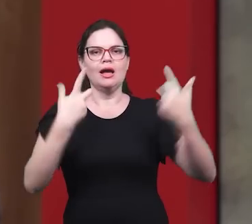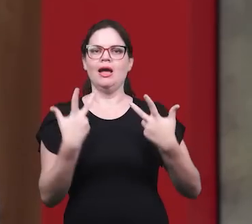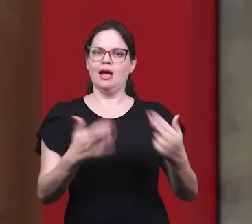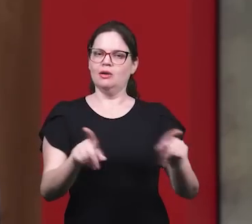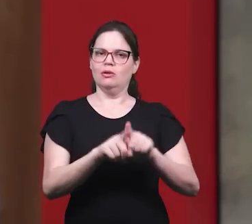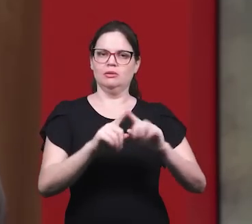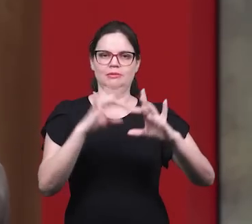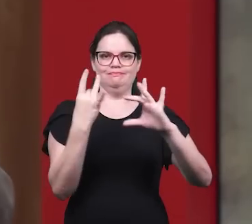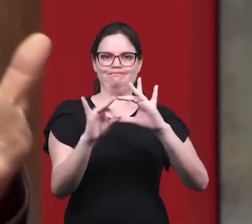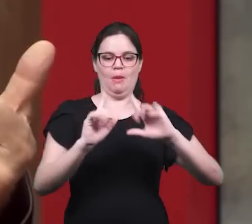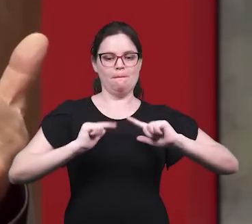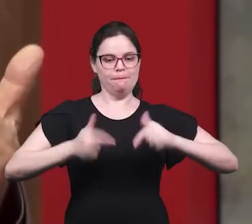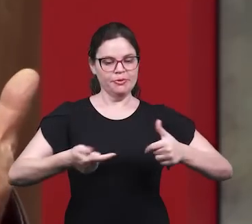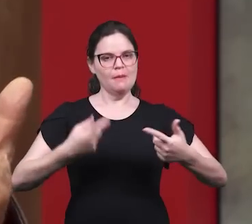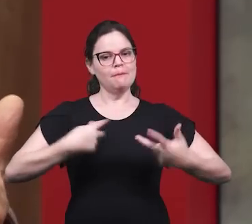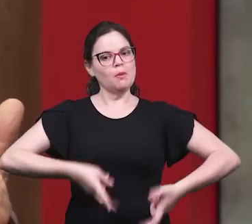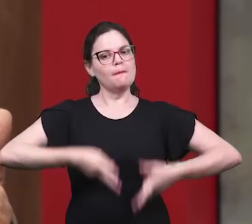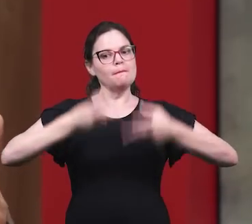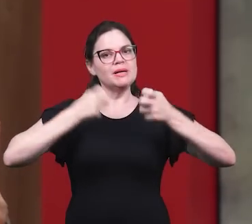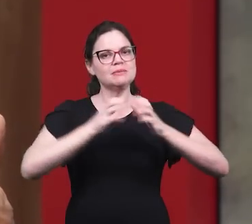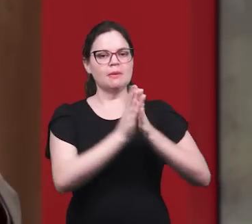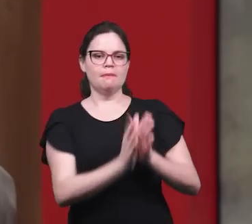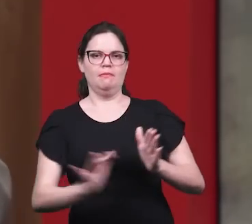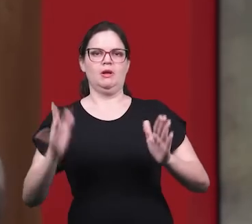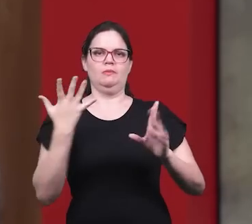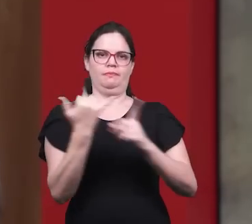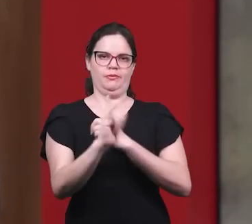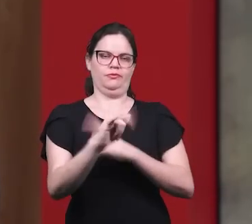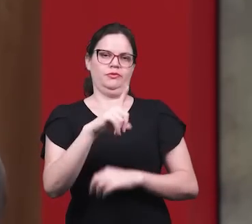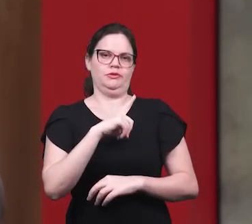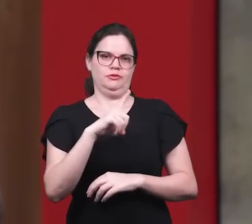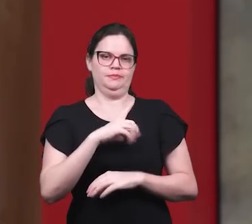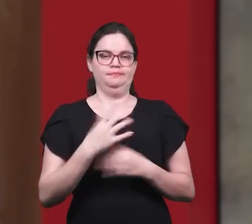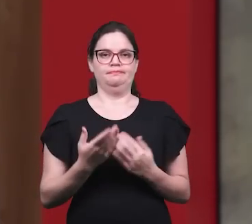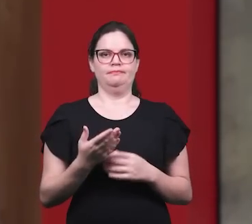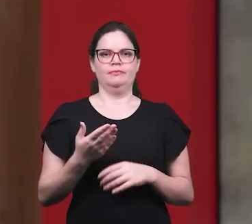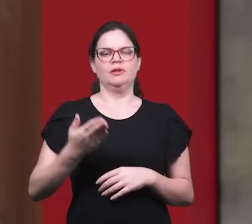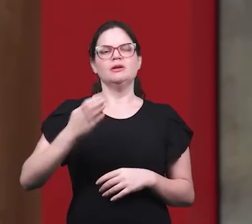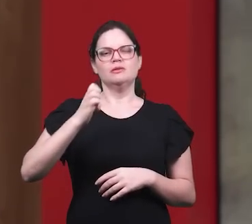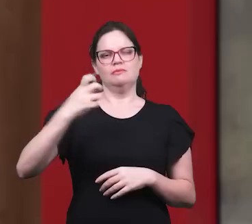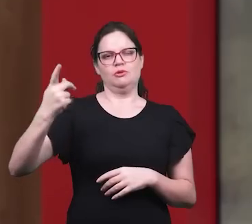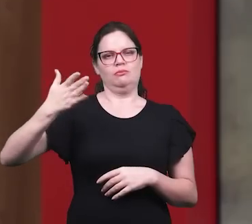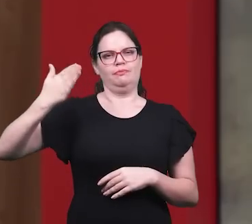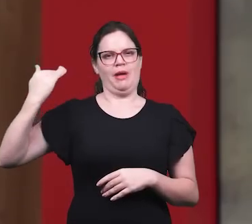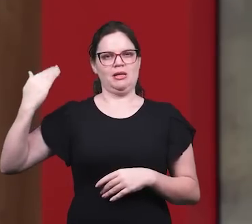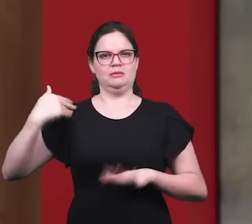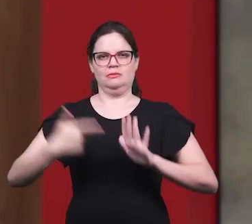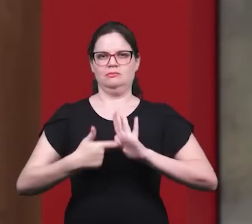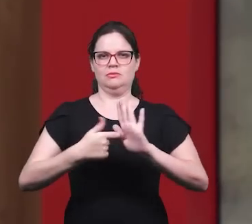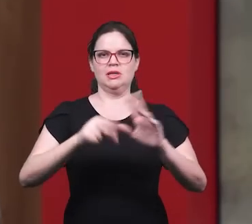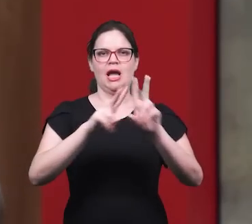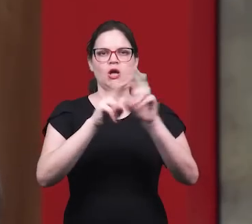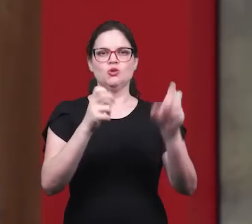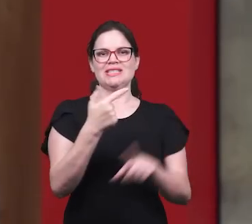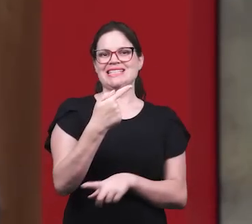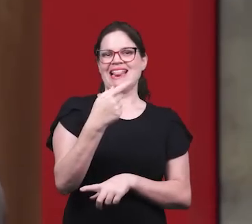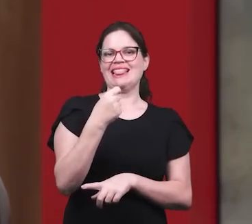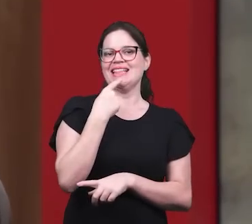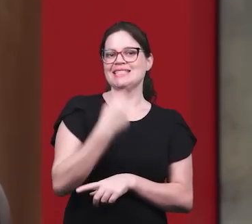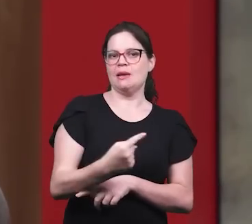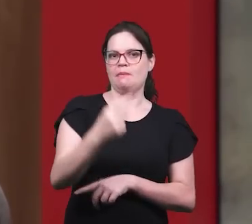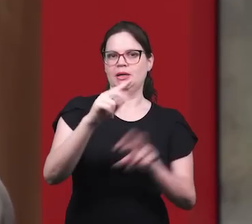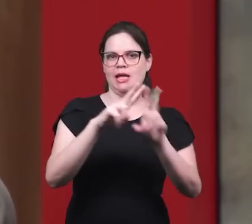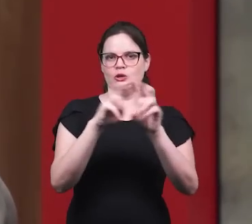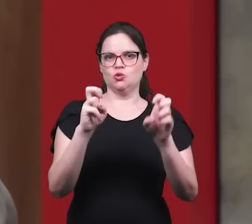isso. Nós falamos na edição passada sobre as 70 semanas de Israel. Eu, propositadamente, não citei